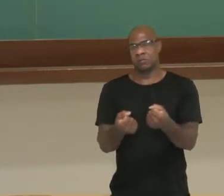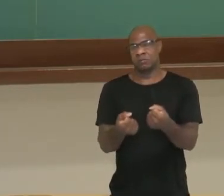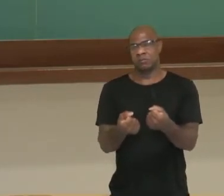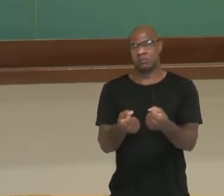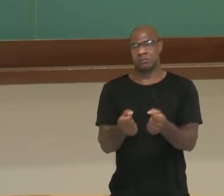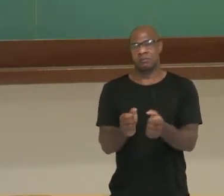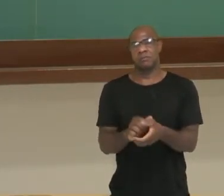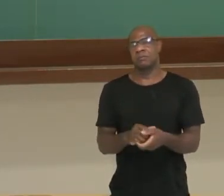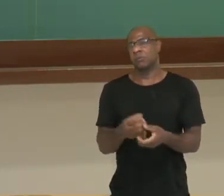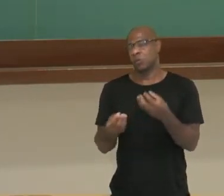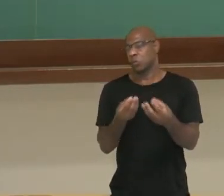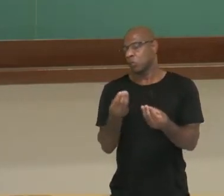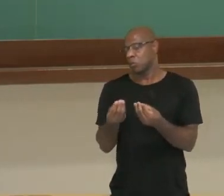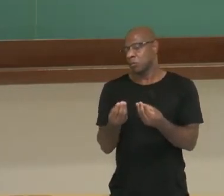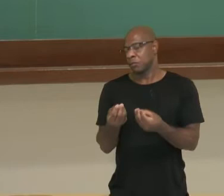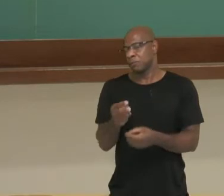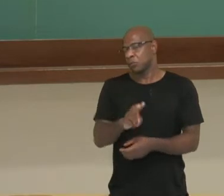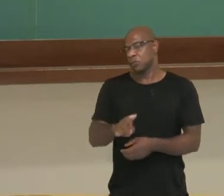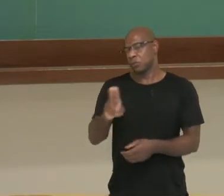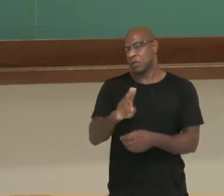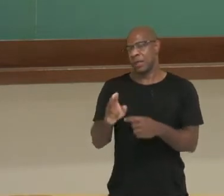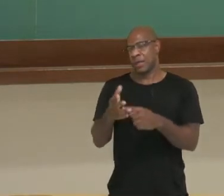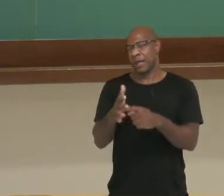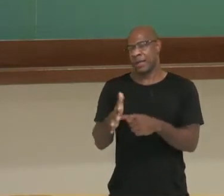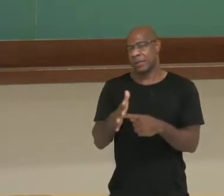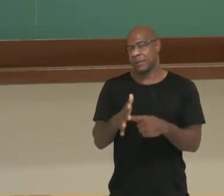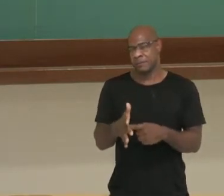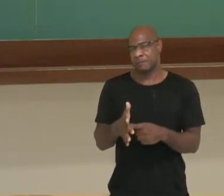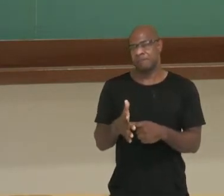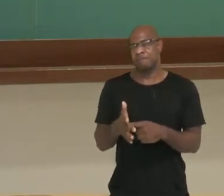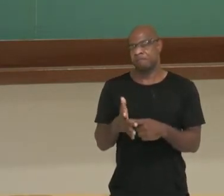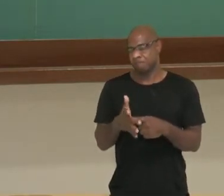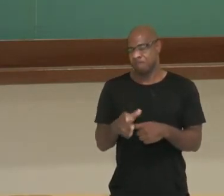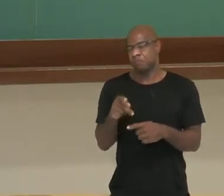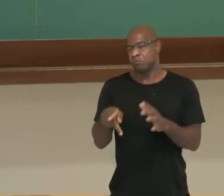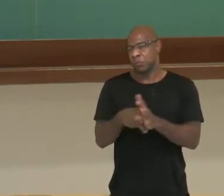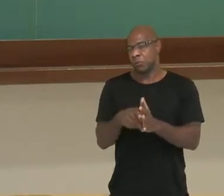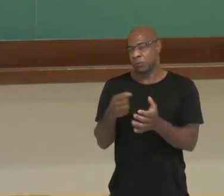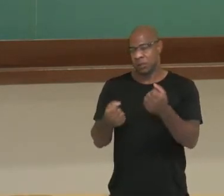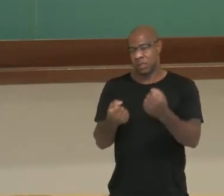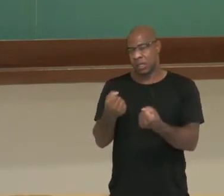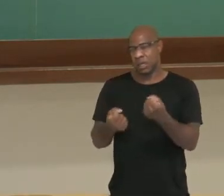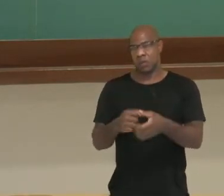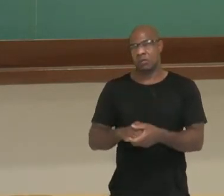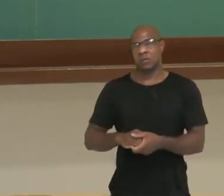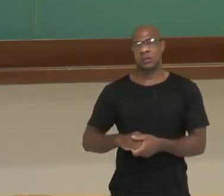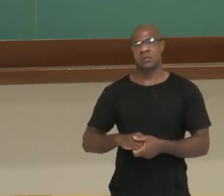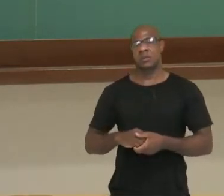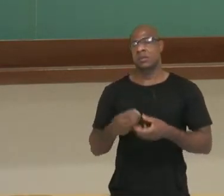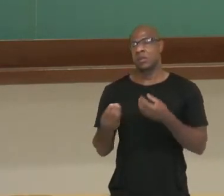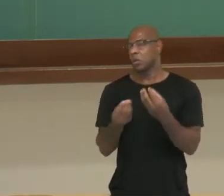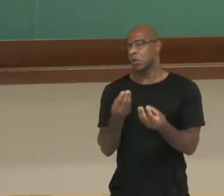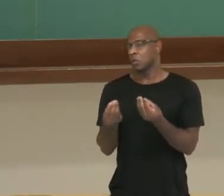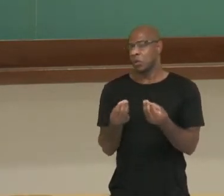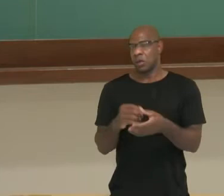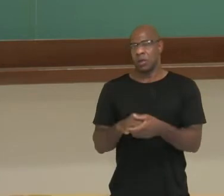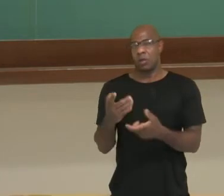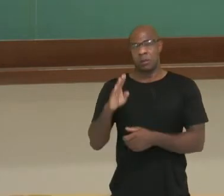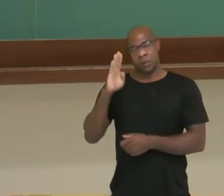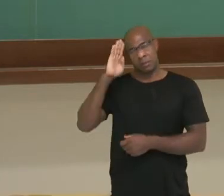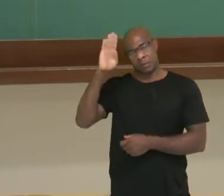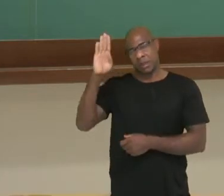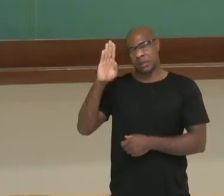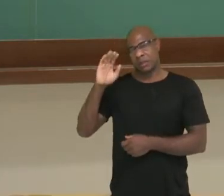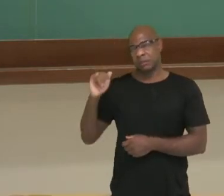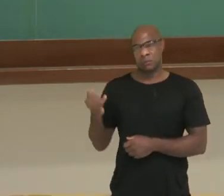vamos responder essa pergunta, tá? Isso tudo vai depender de como que funciona o teu som, né? Qual é o principal ponto